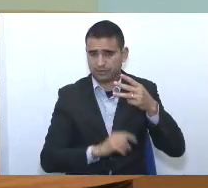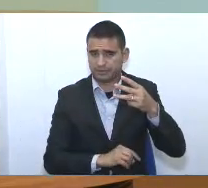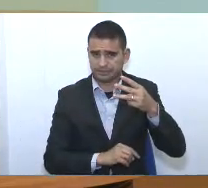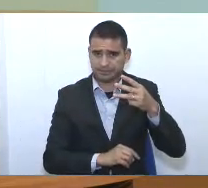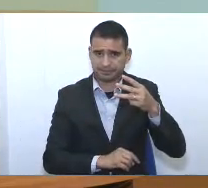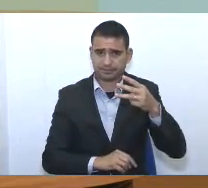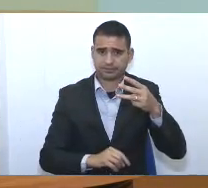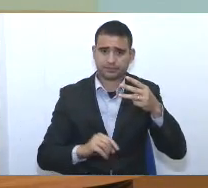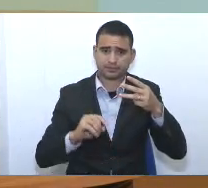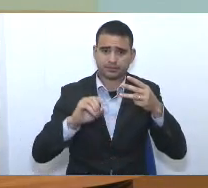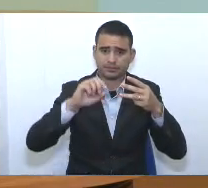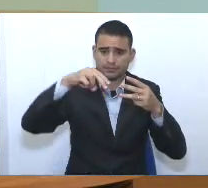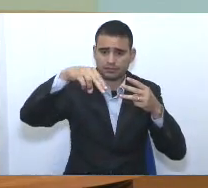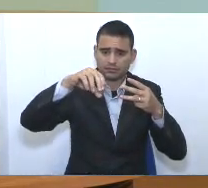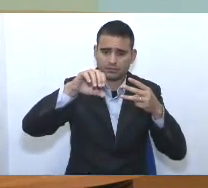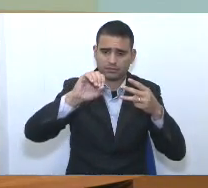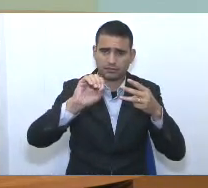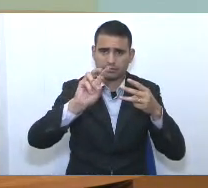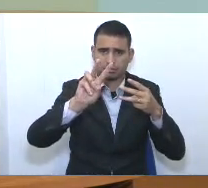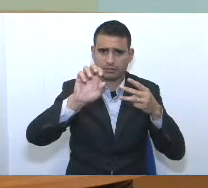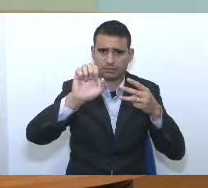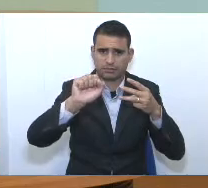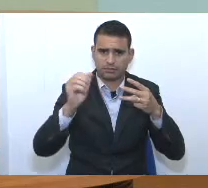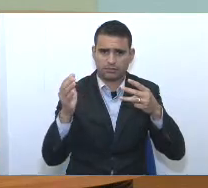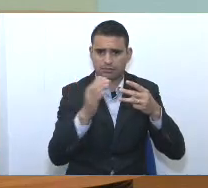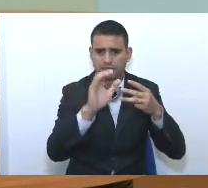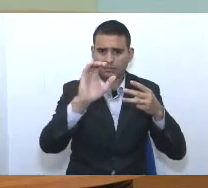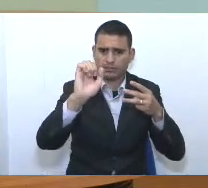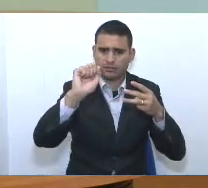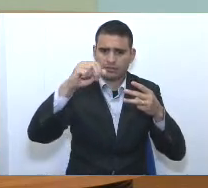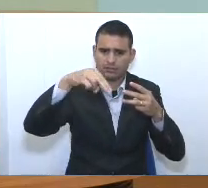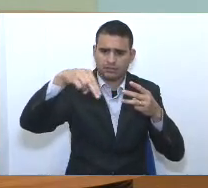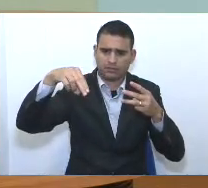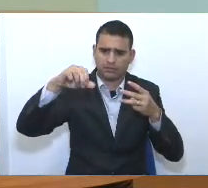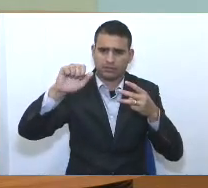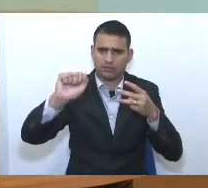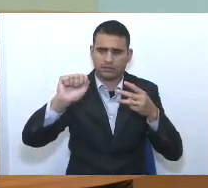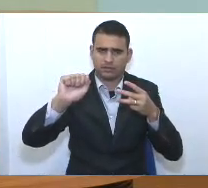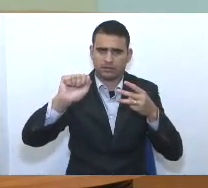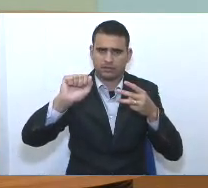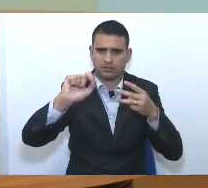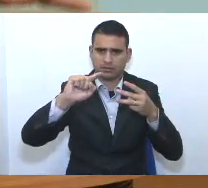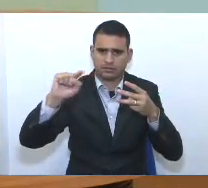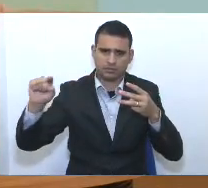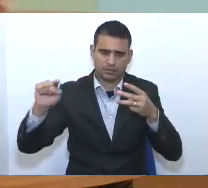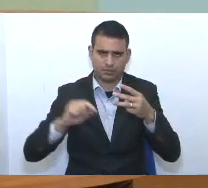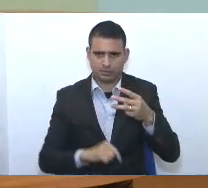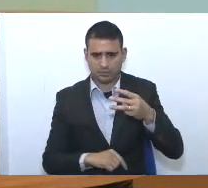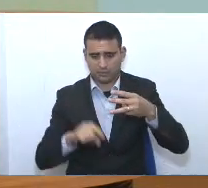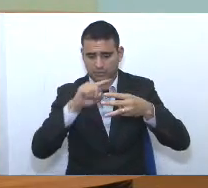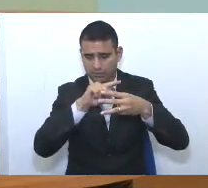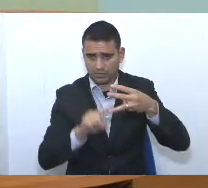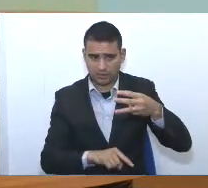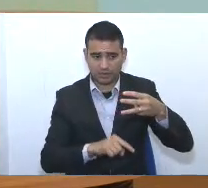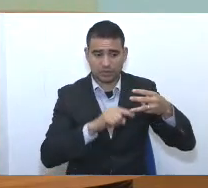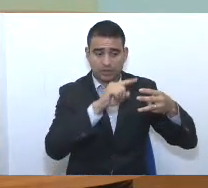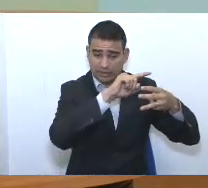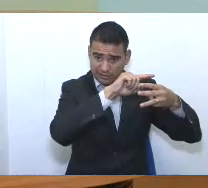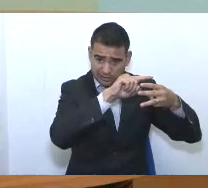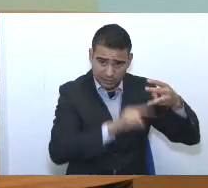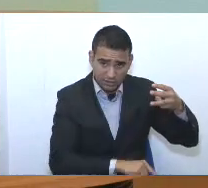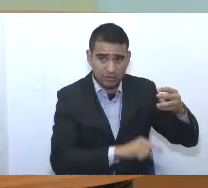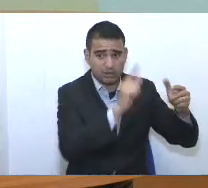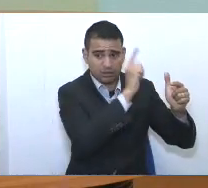Jardim Nova Canaã. O pessoal aqui é do Jardim Marilena com o Jardim Planalto, são aproximadamente 6, 7